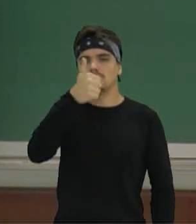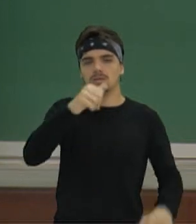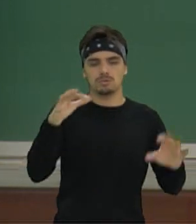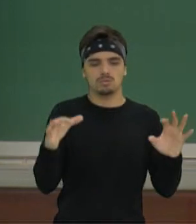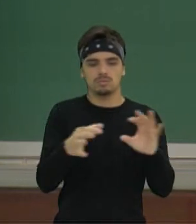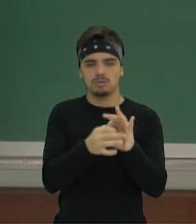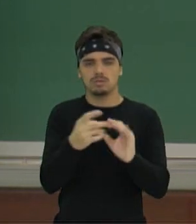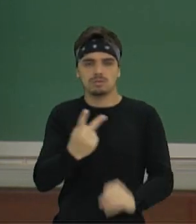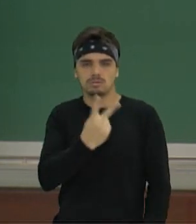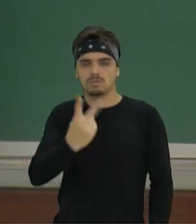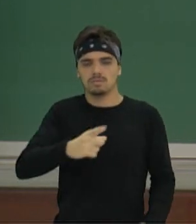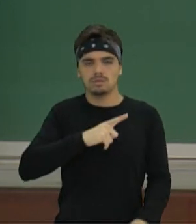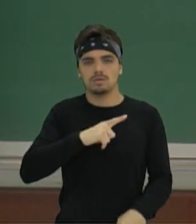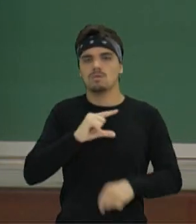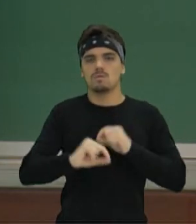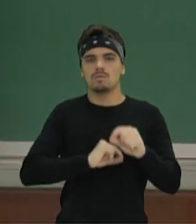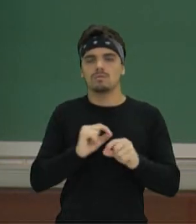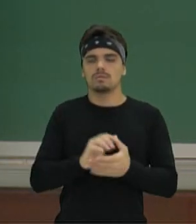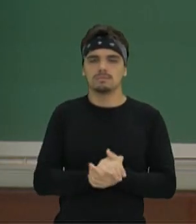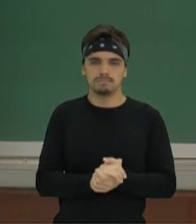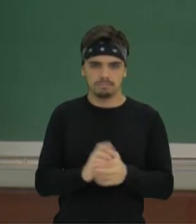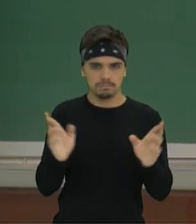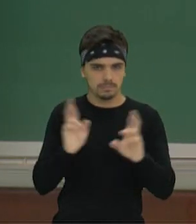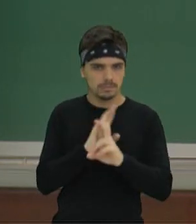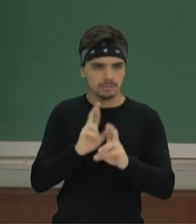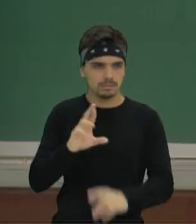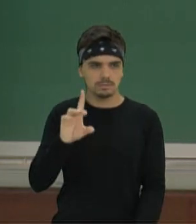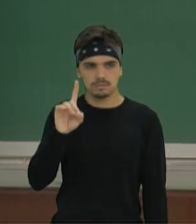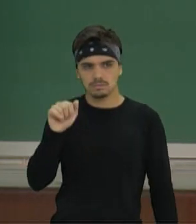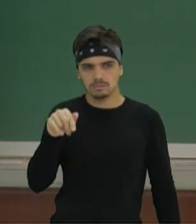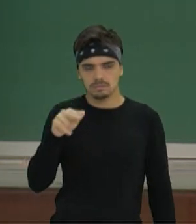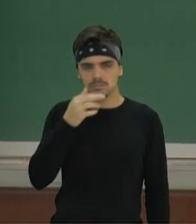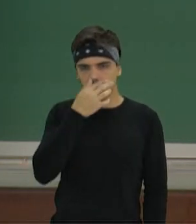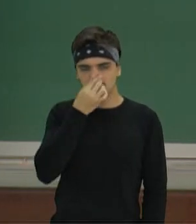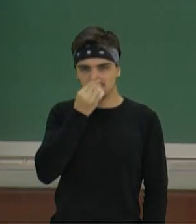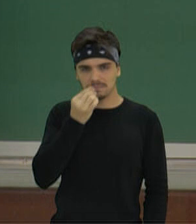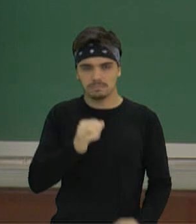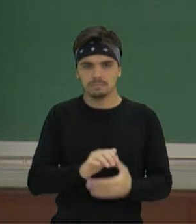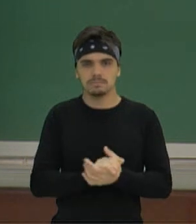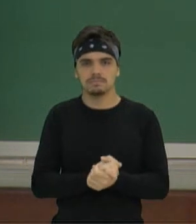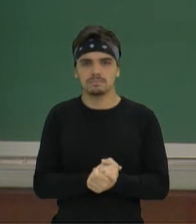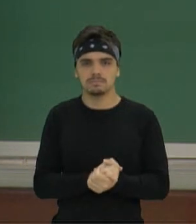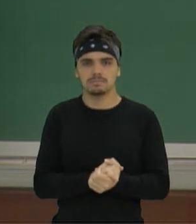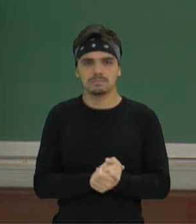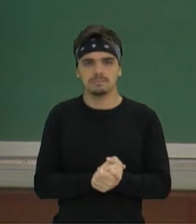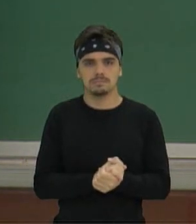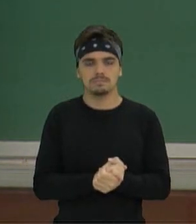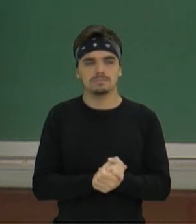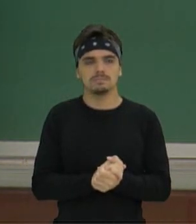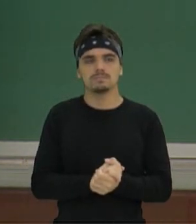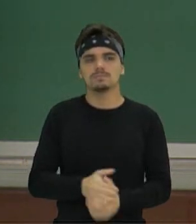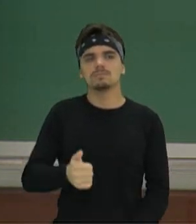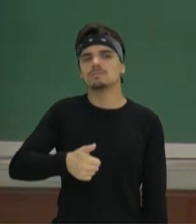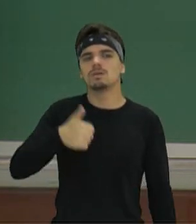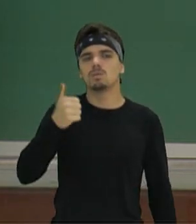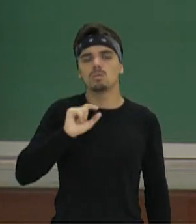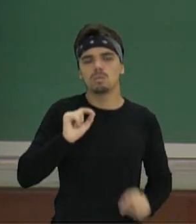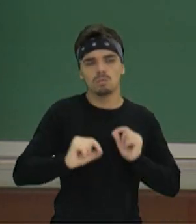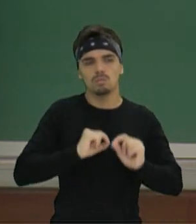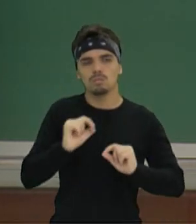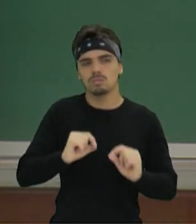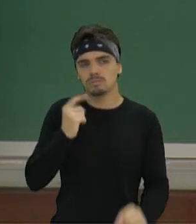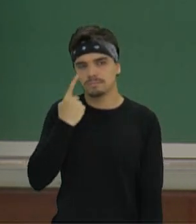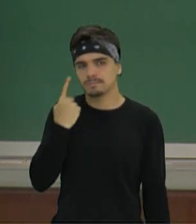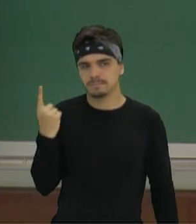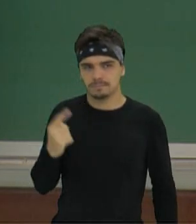a segunda, unindo-a com o pronome relativo that, que significa que. Veja os exemplos aqui, olha só. Number 1. My sister